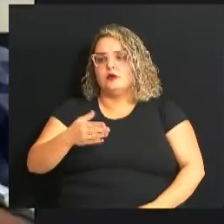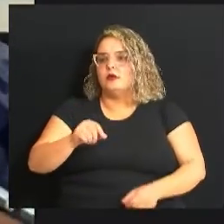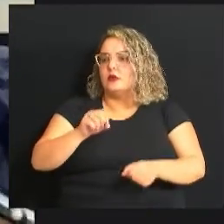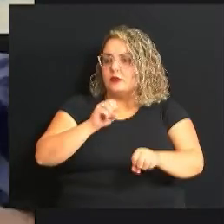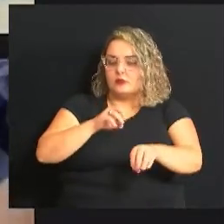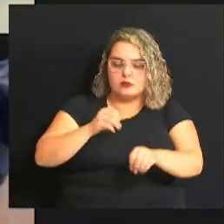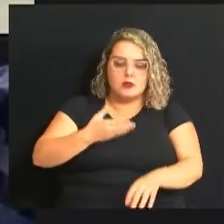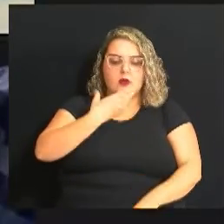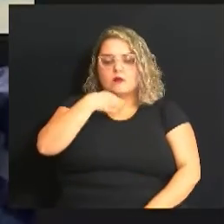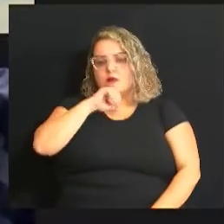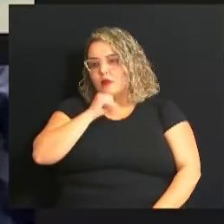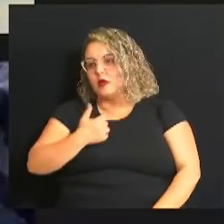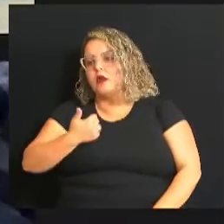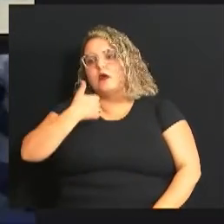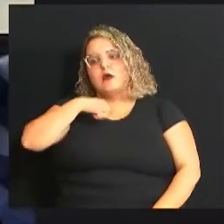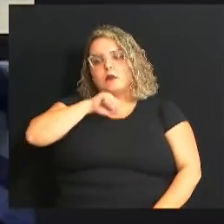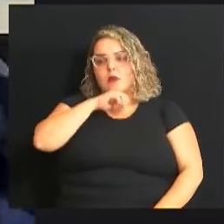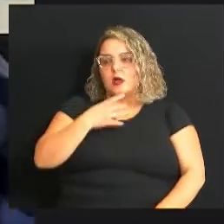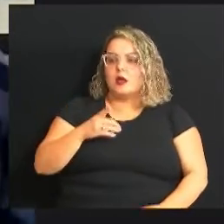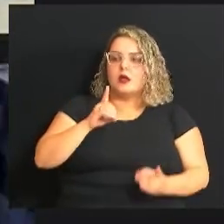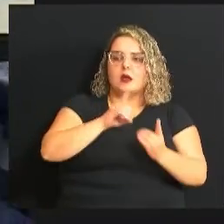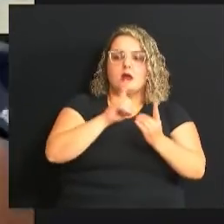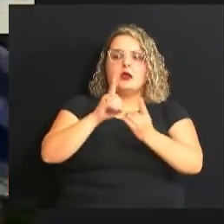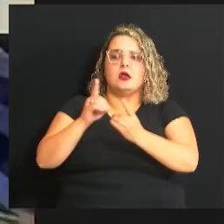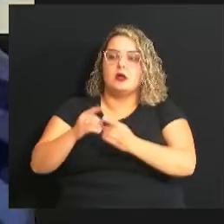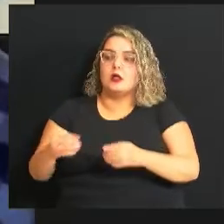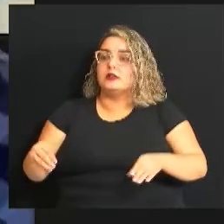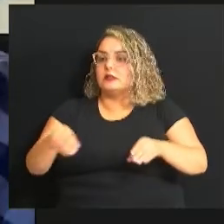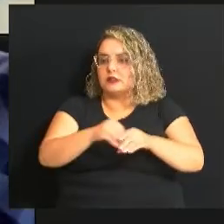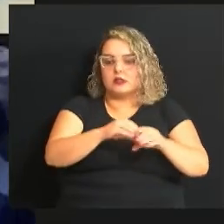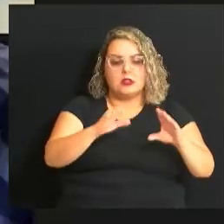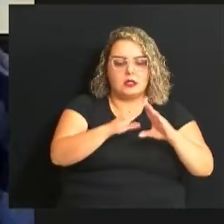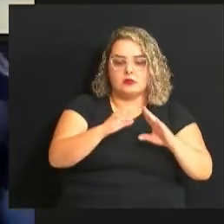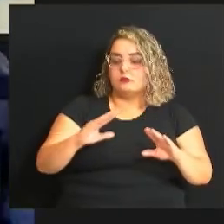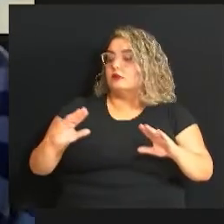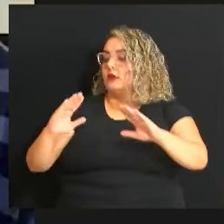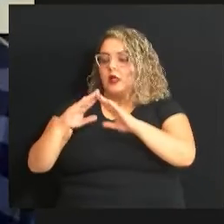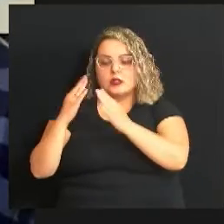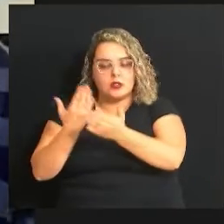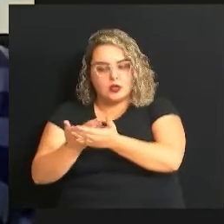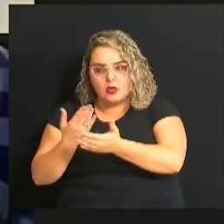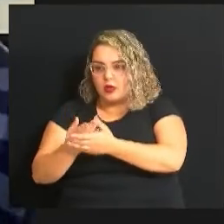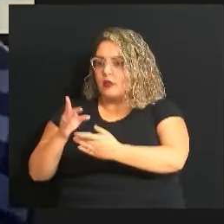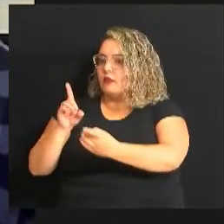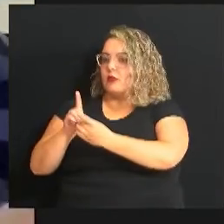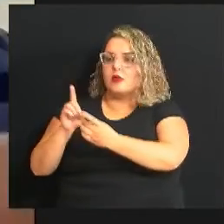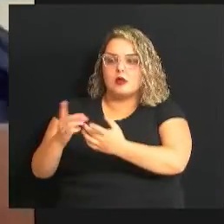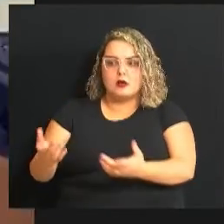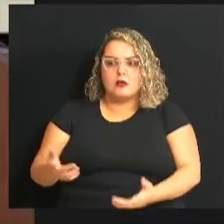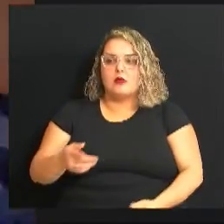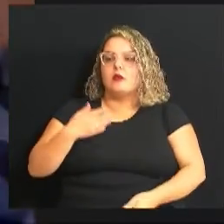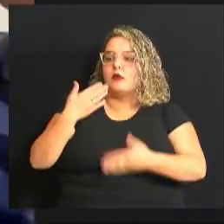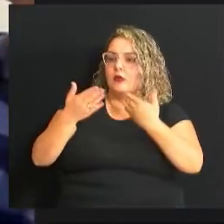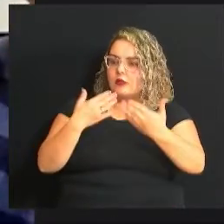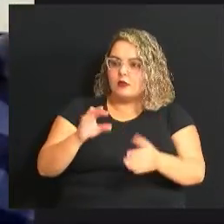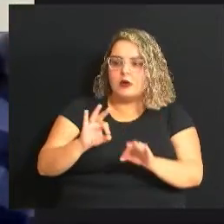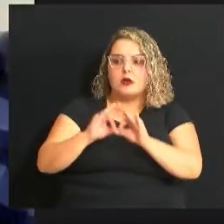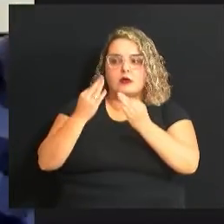demandas deles. Eu já atendi paciente na casa dos pacientes, na escola do paciente, falo com as famílias toda semana. Então eu